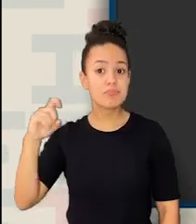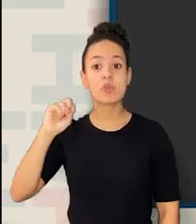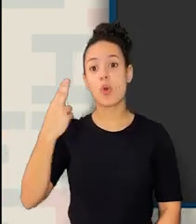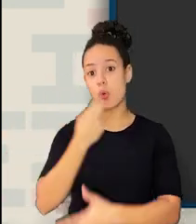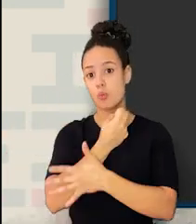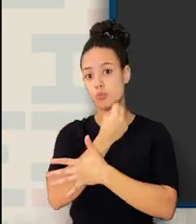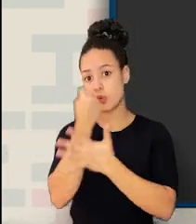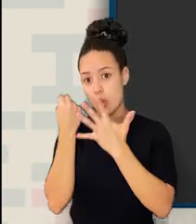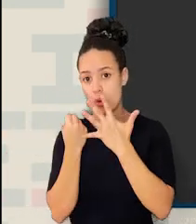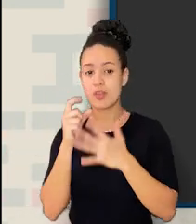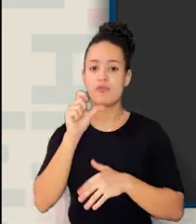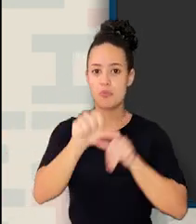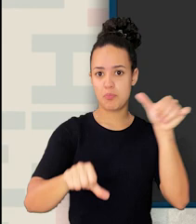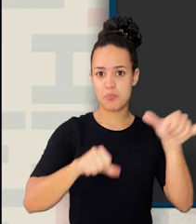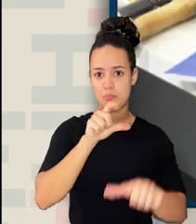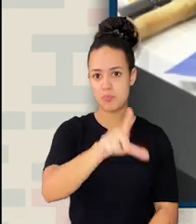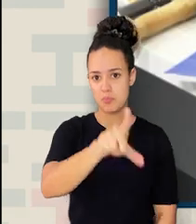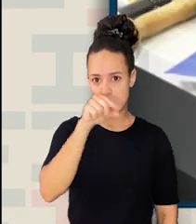flauta.